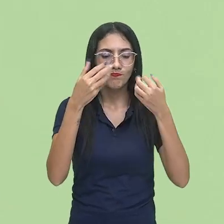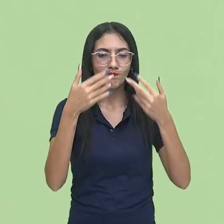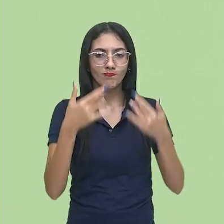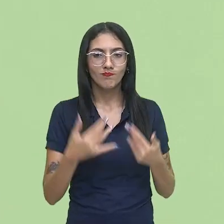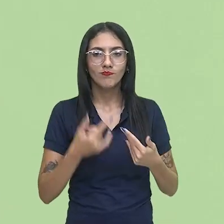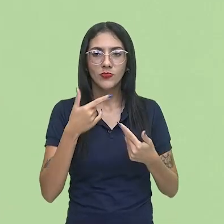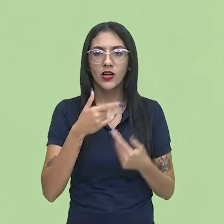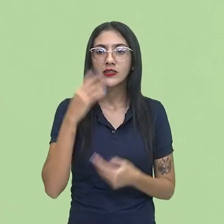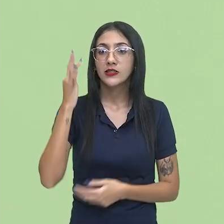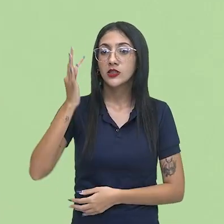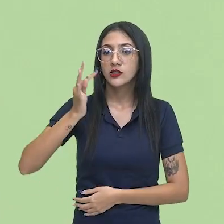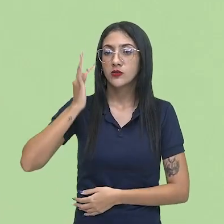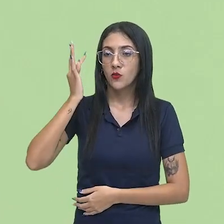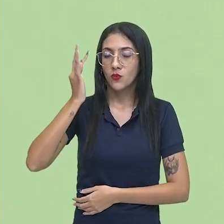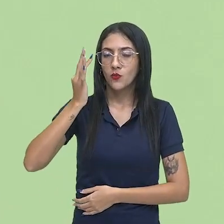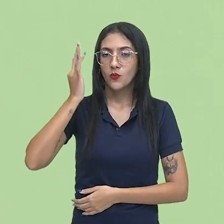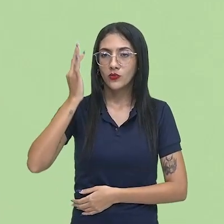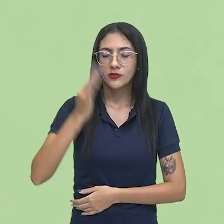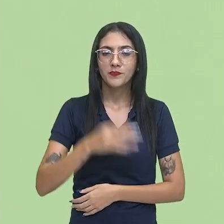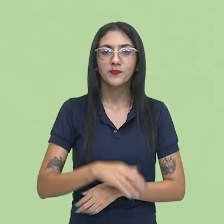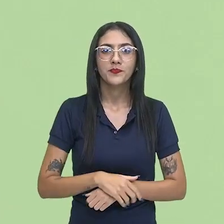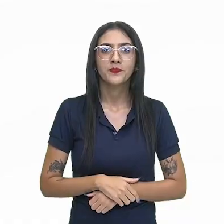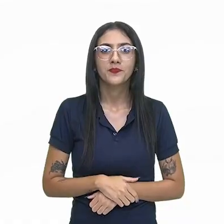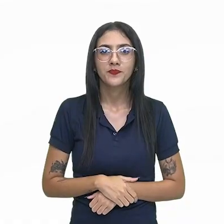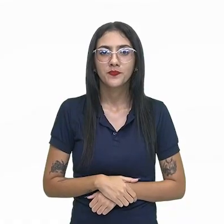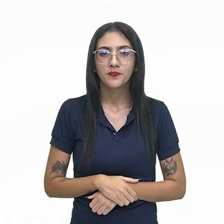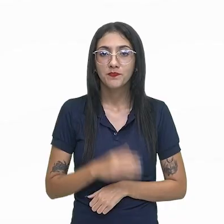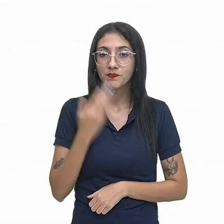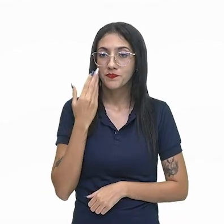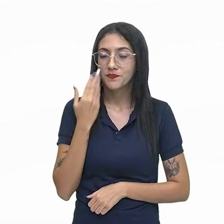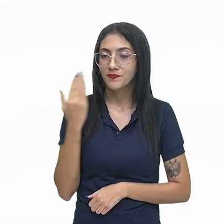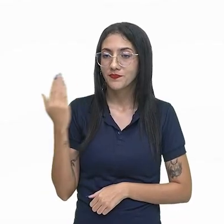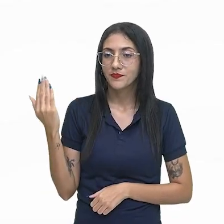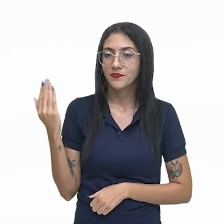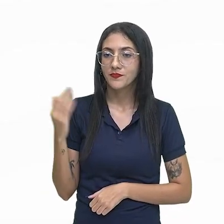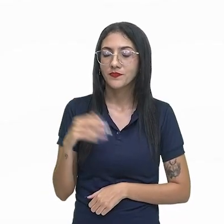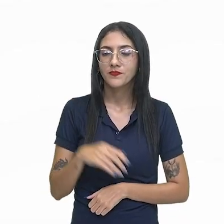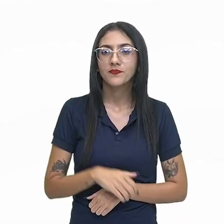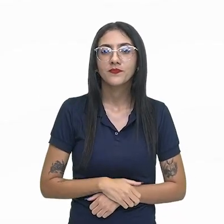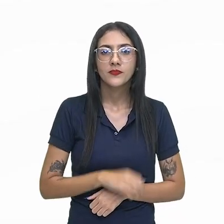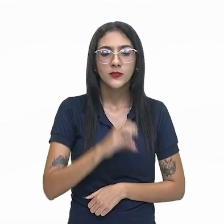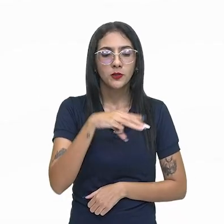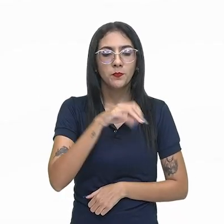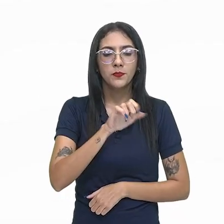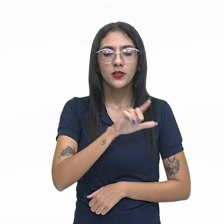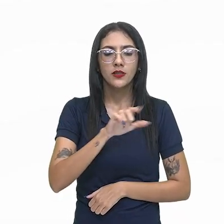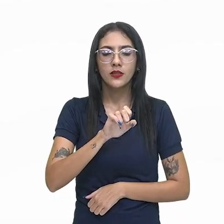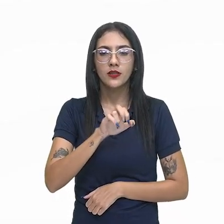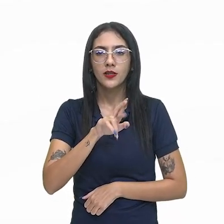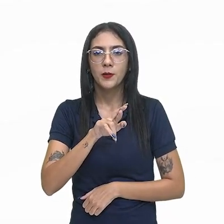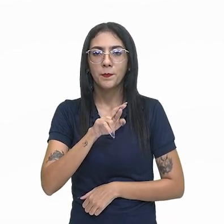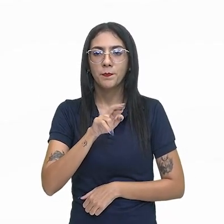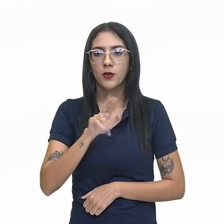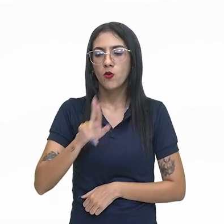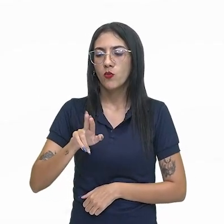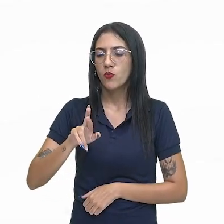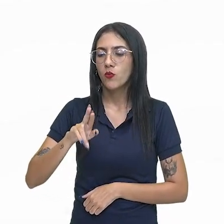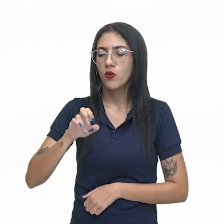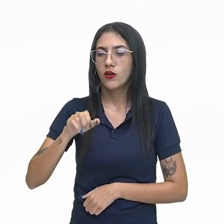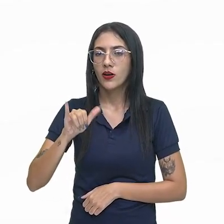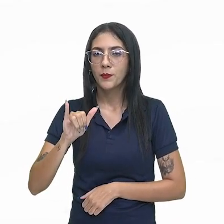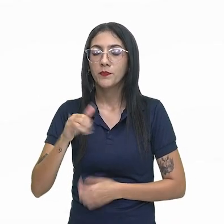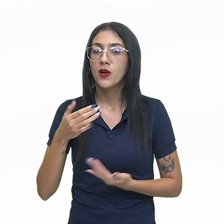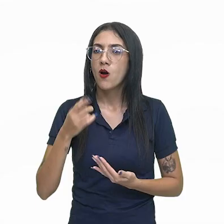da teoria de Oparin e Haldane. Foram eles o Miller e o Uren. Então, o experimento deles